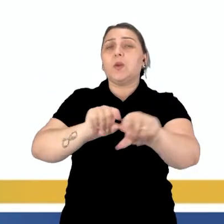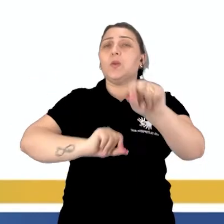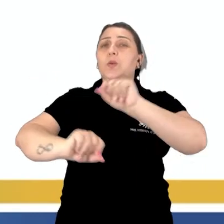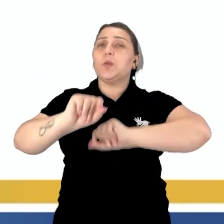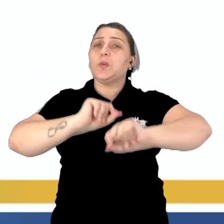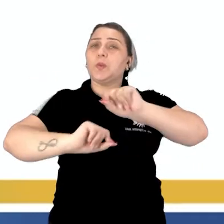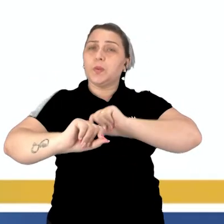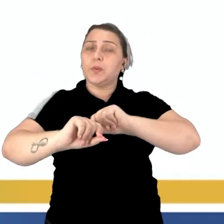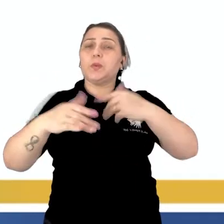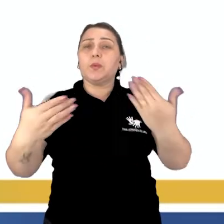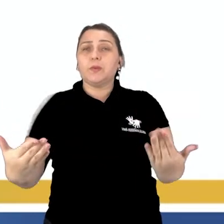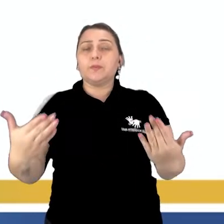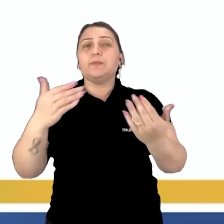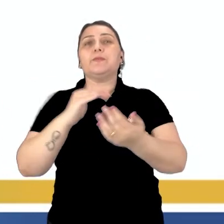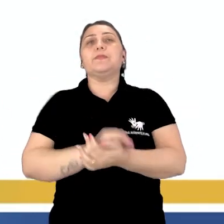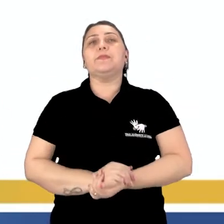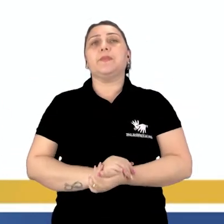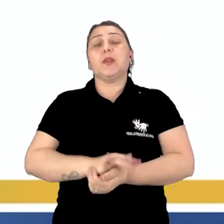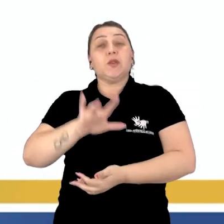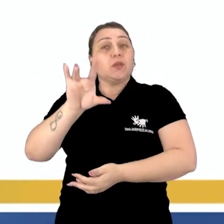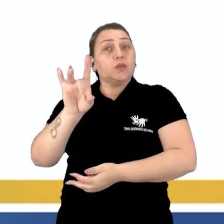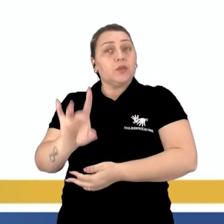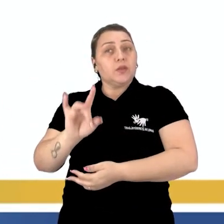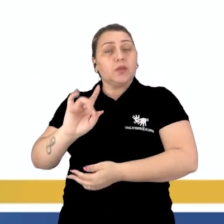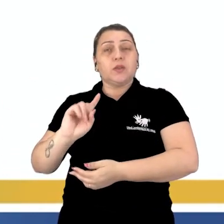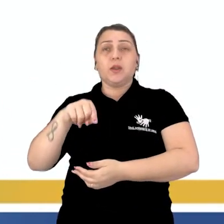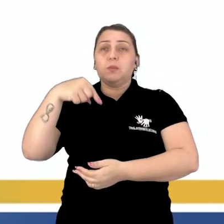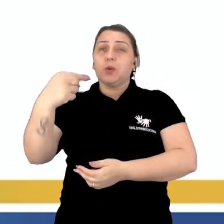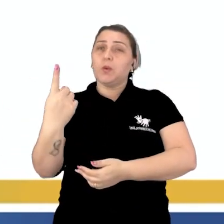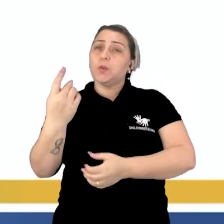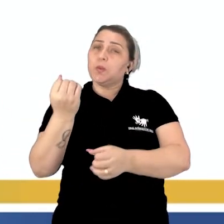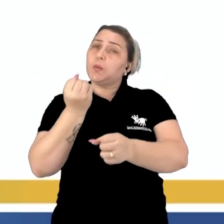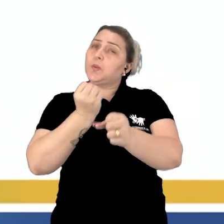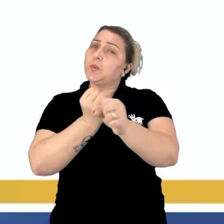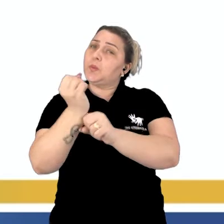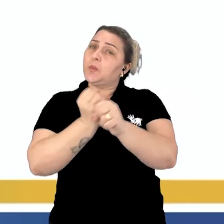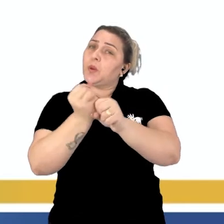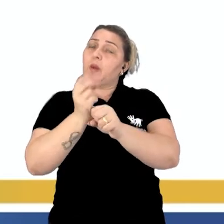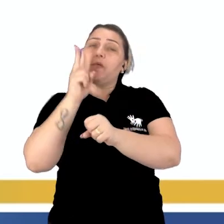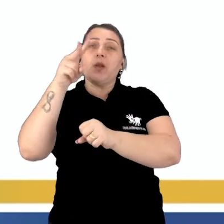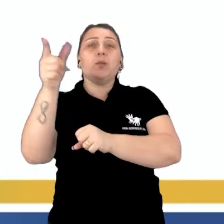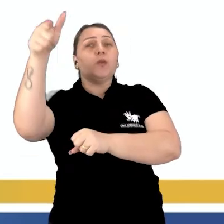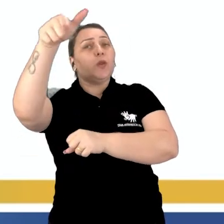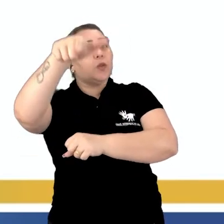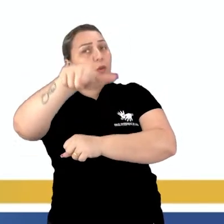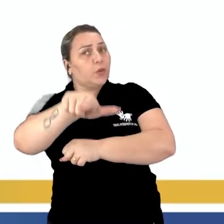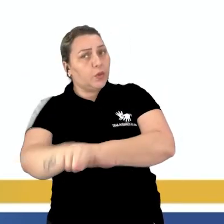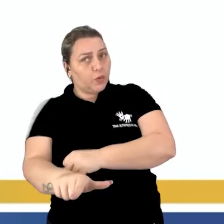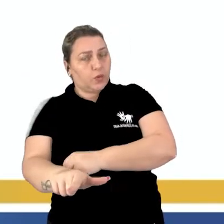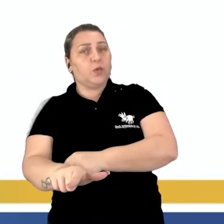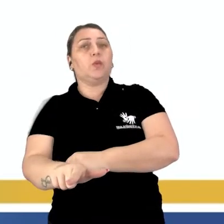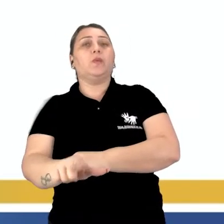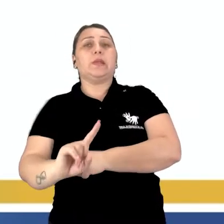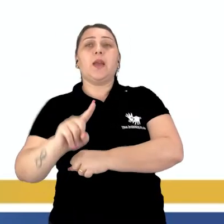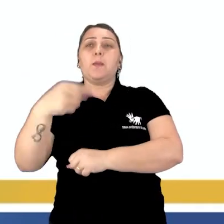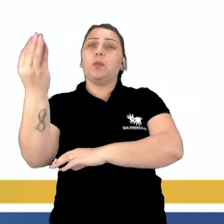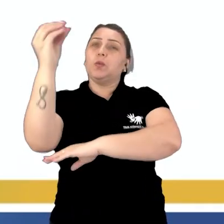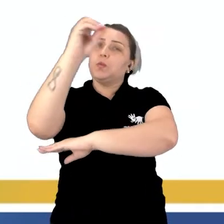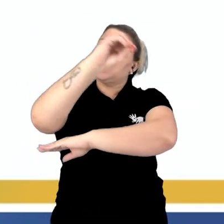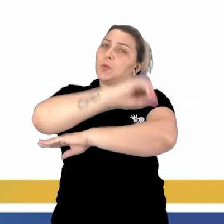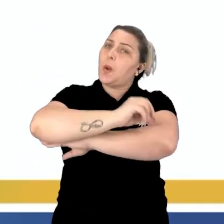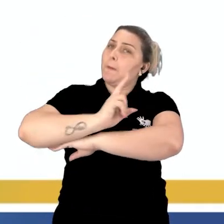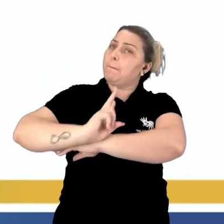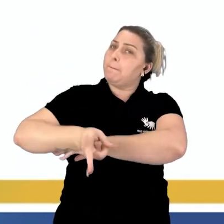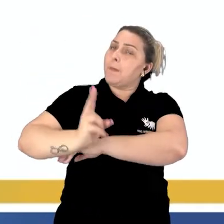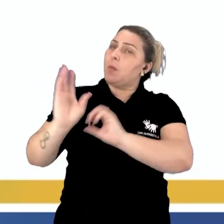uma modificação. E somente após 1 ano, nós veremos novamente, após o pôr do sol, o